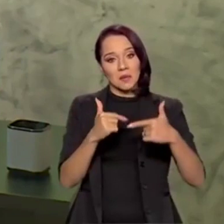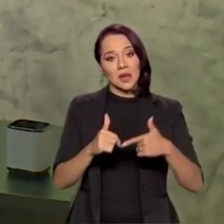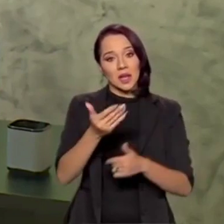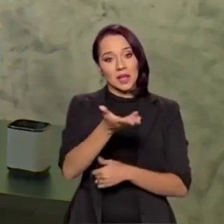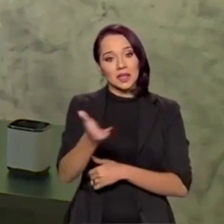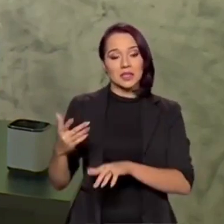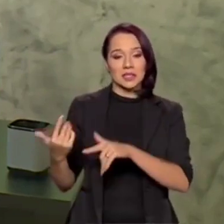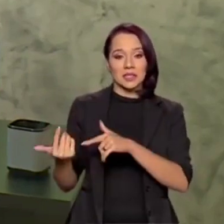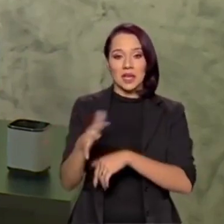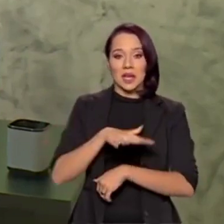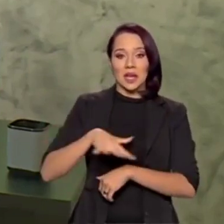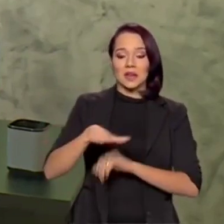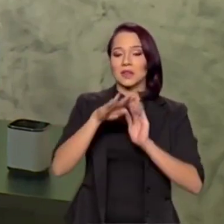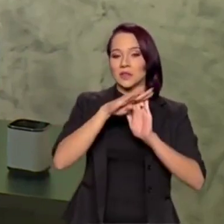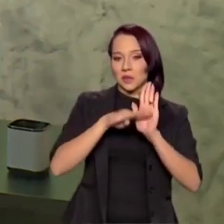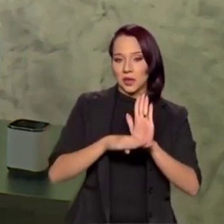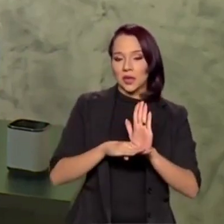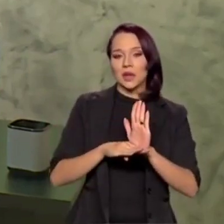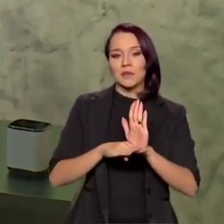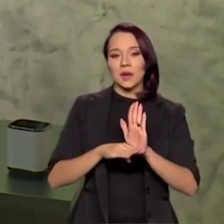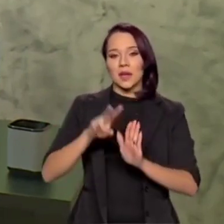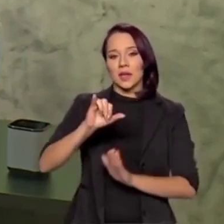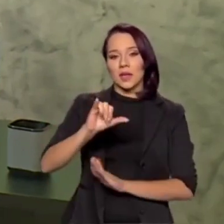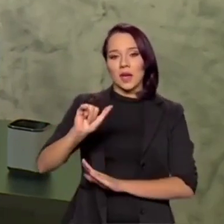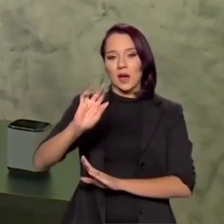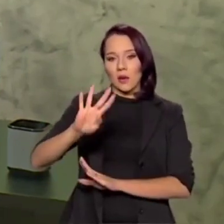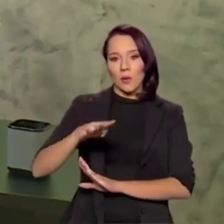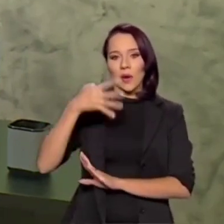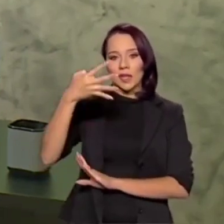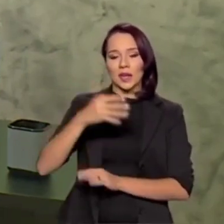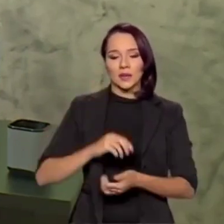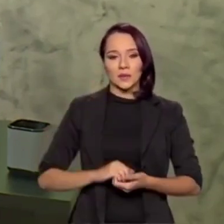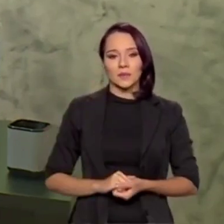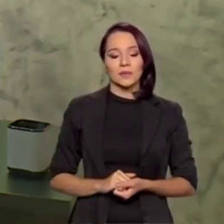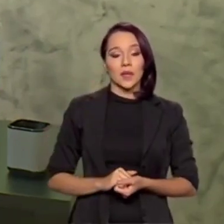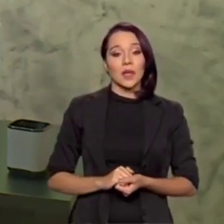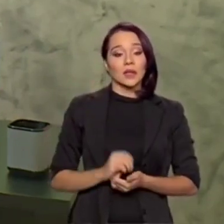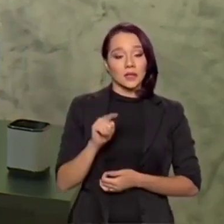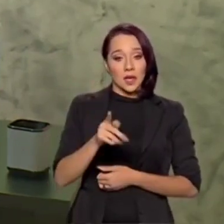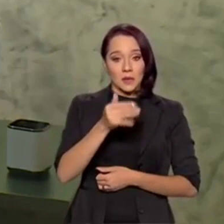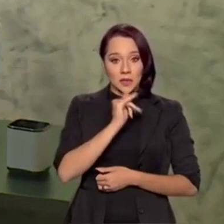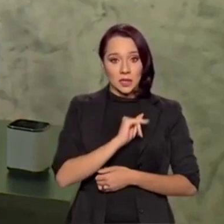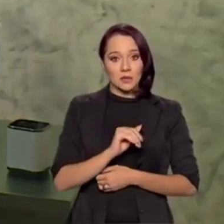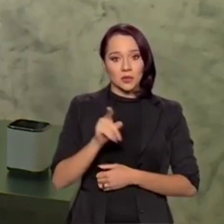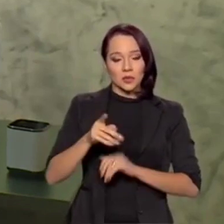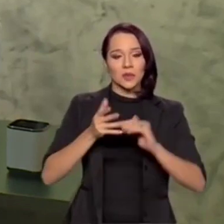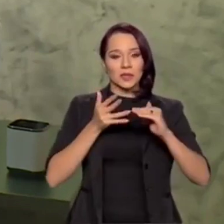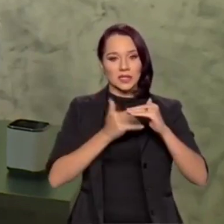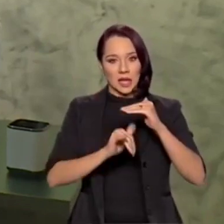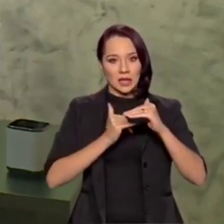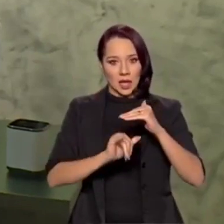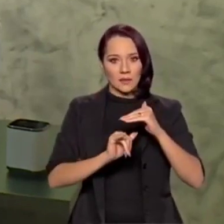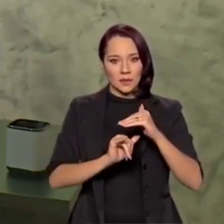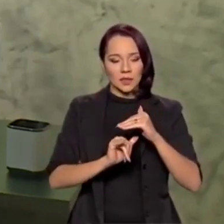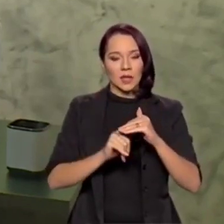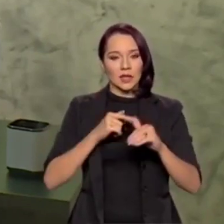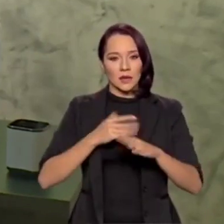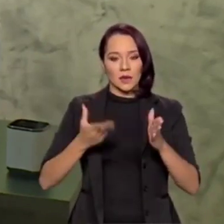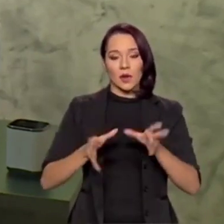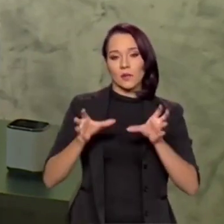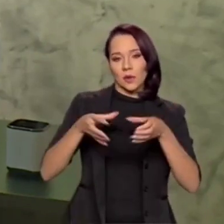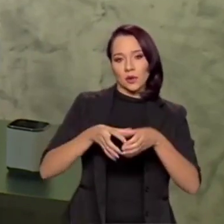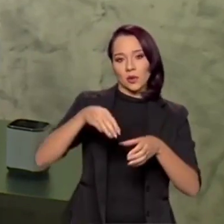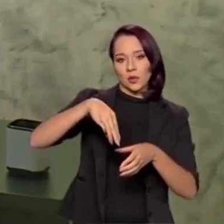nessa atividade, nesse programa IA ao Quadrado. Tem um exemplo claro que uma das startups foi adquirida agora pelo